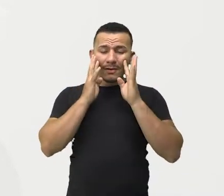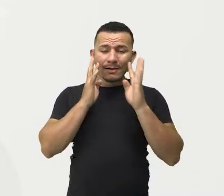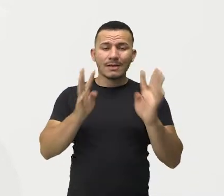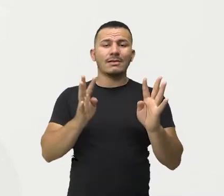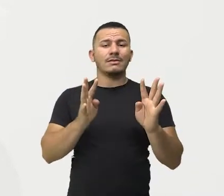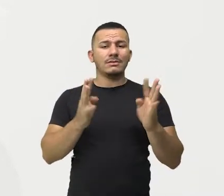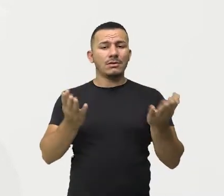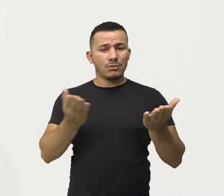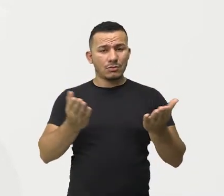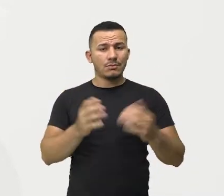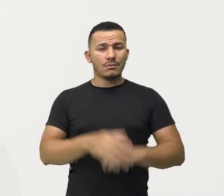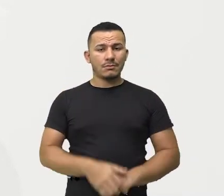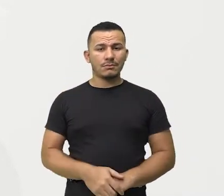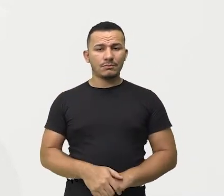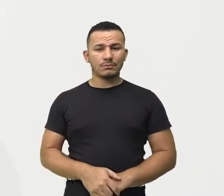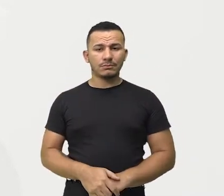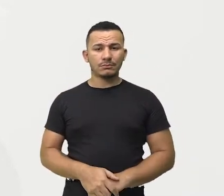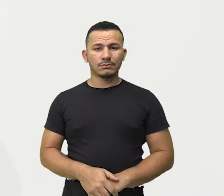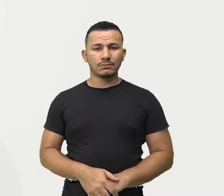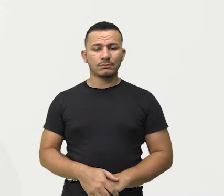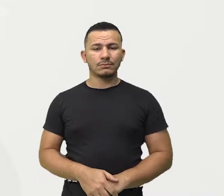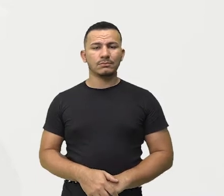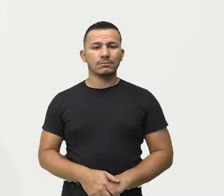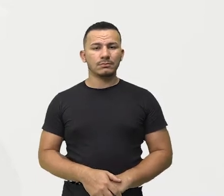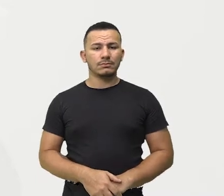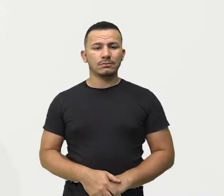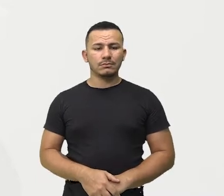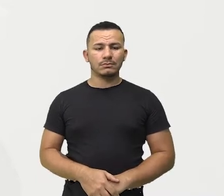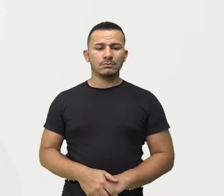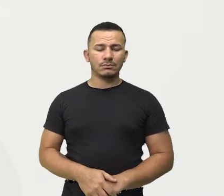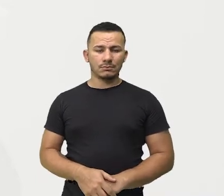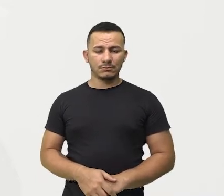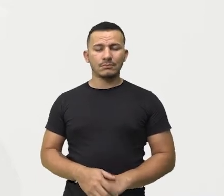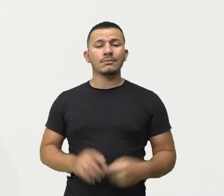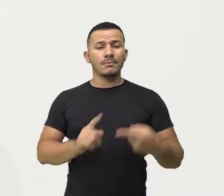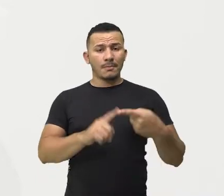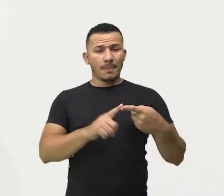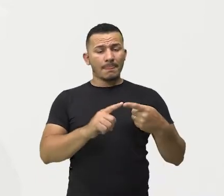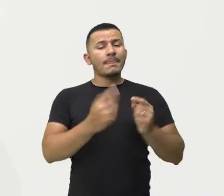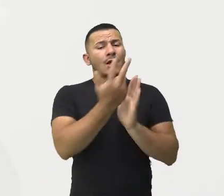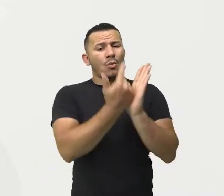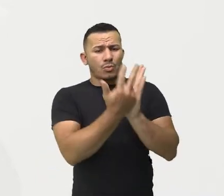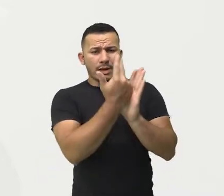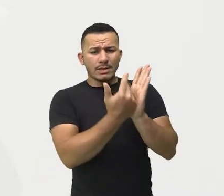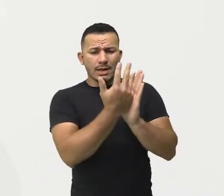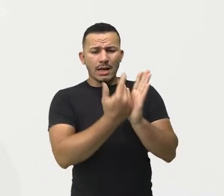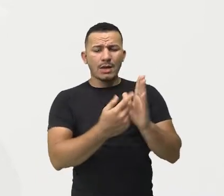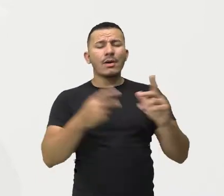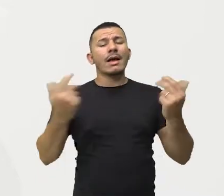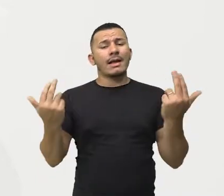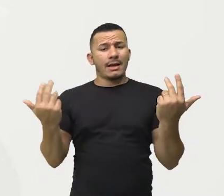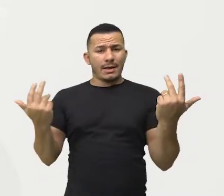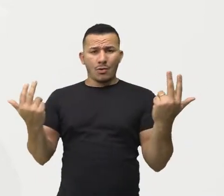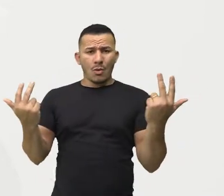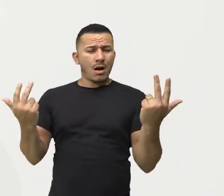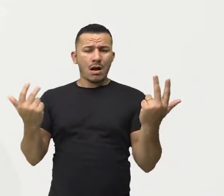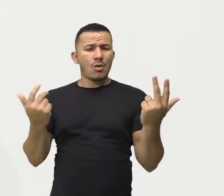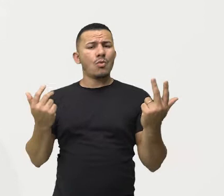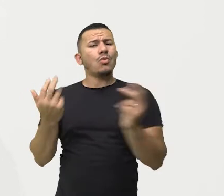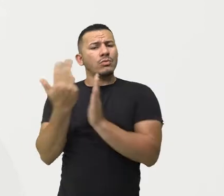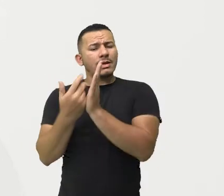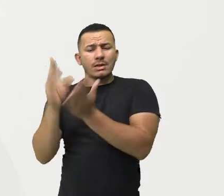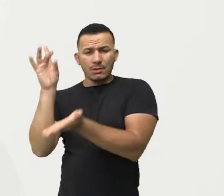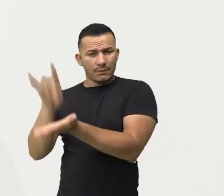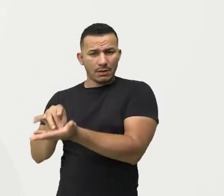a essas observações. A figura obtida é exatamente igual à figura original,